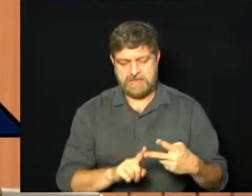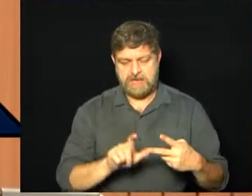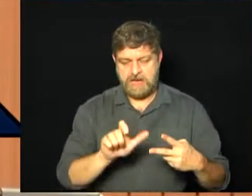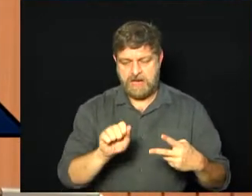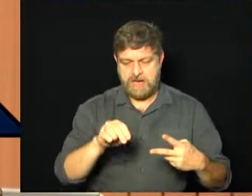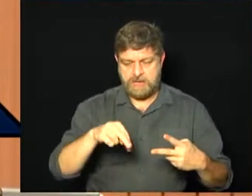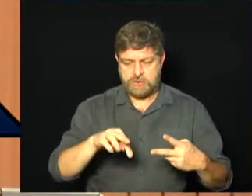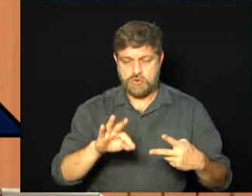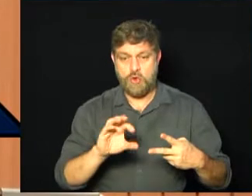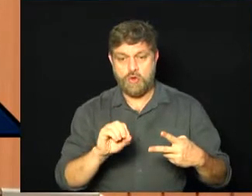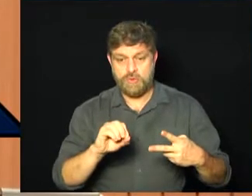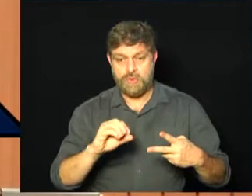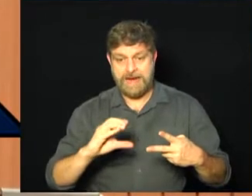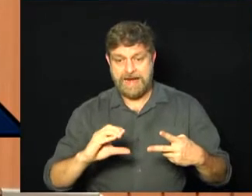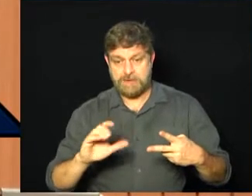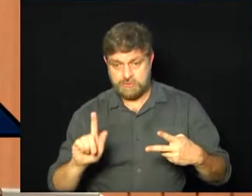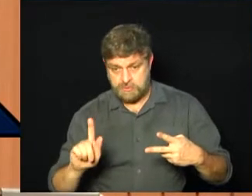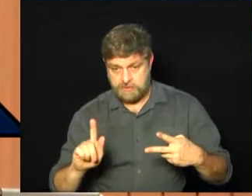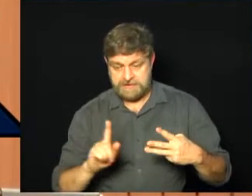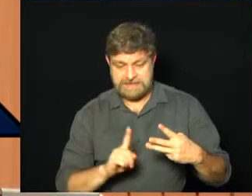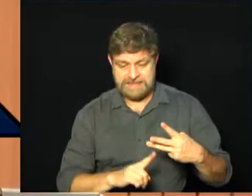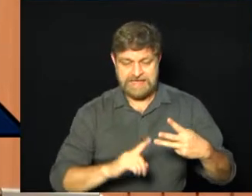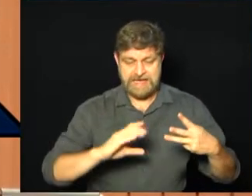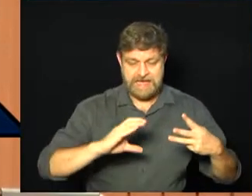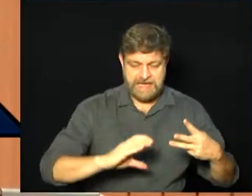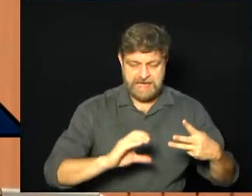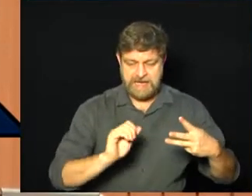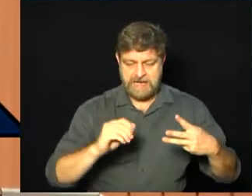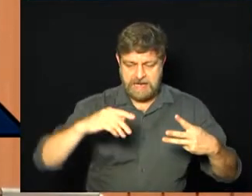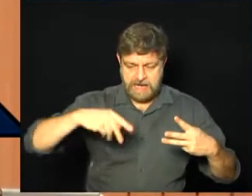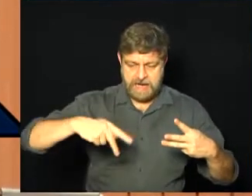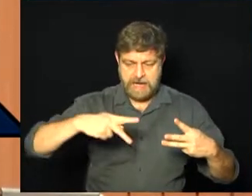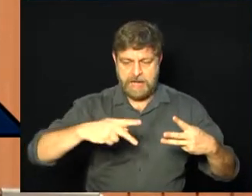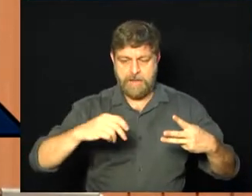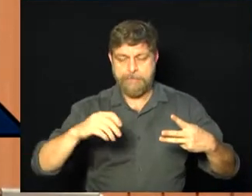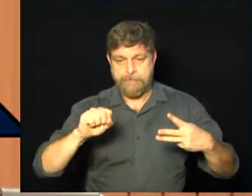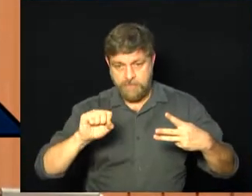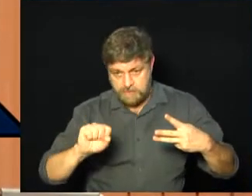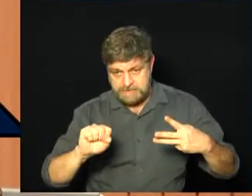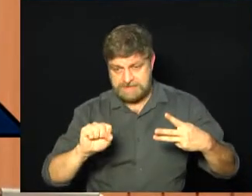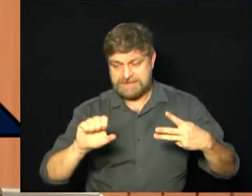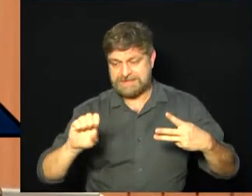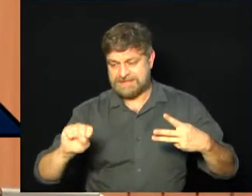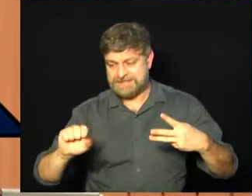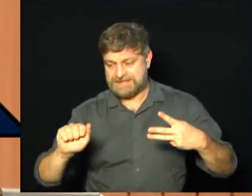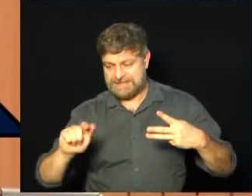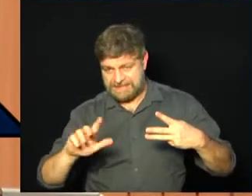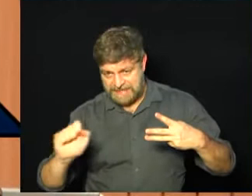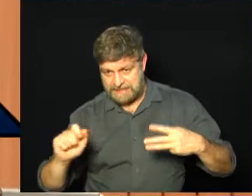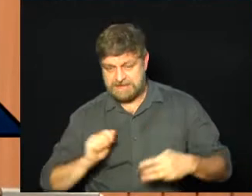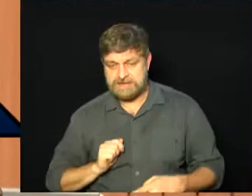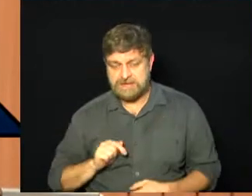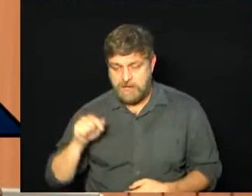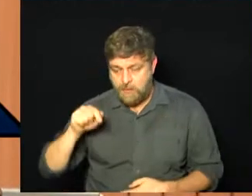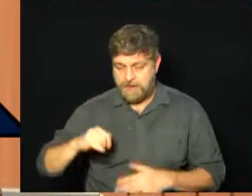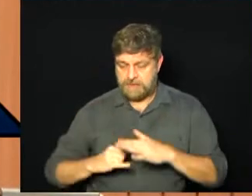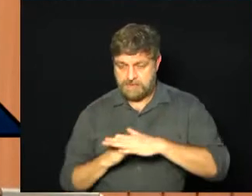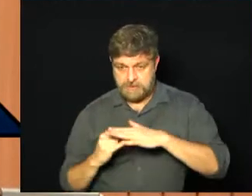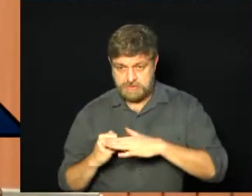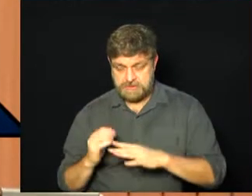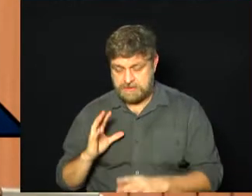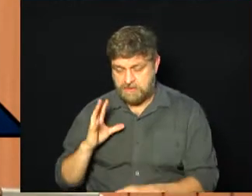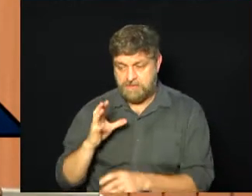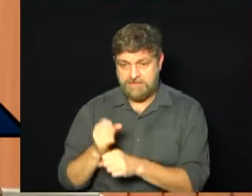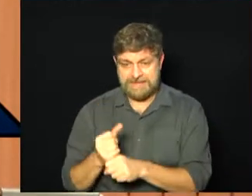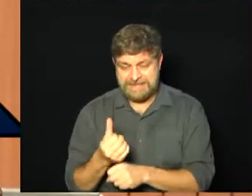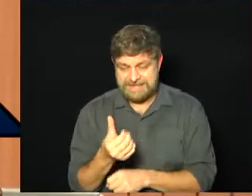Sales. Em 1961, quando o CCLA comemorou 60 anos, a instituição promoveu